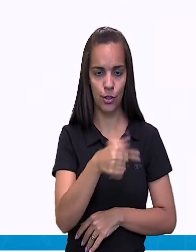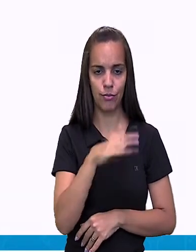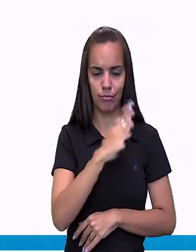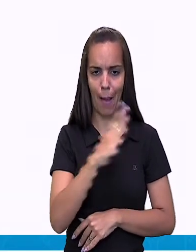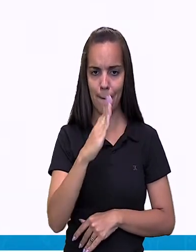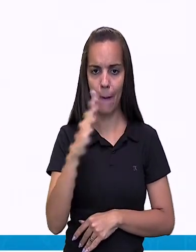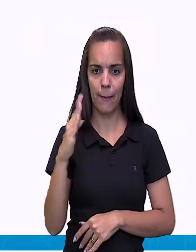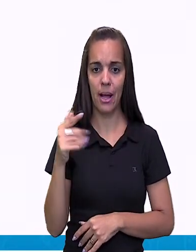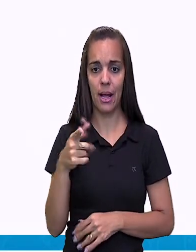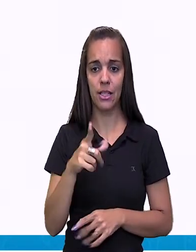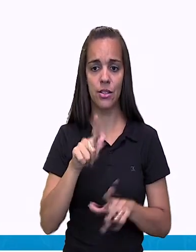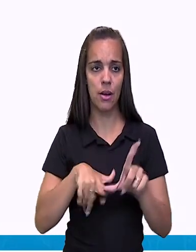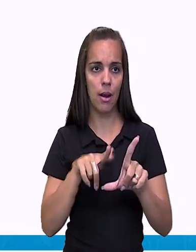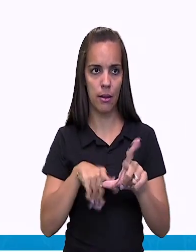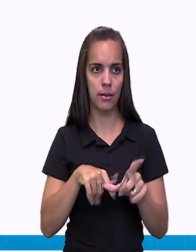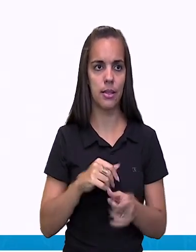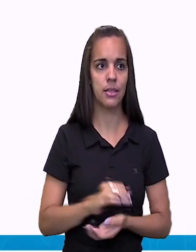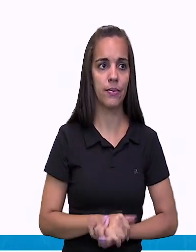número cardinal.